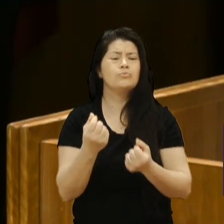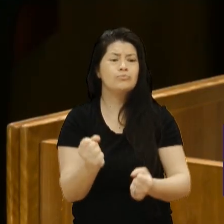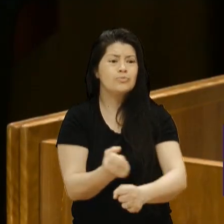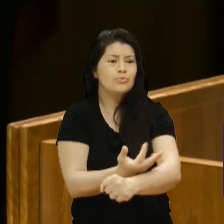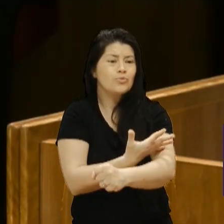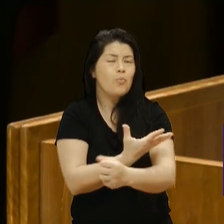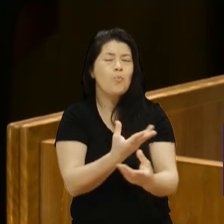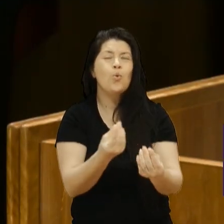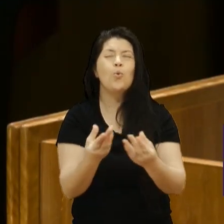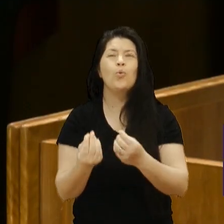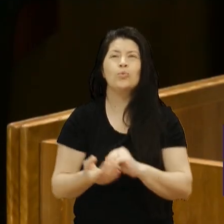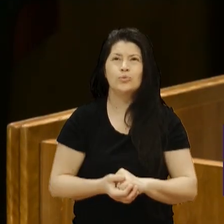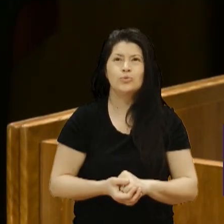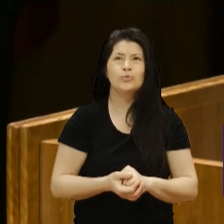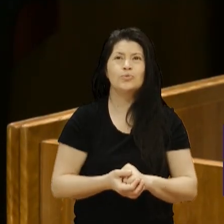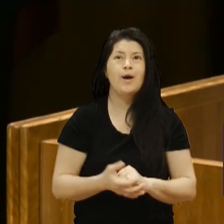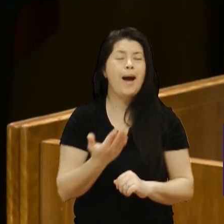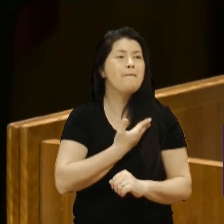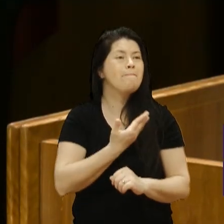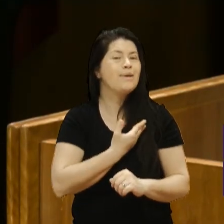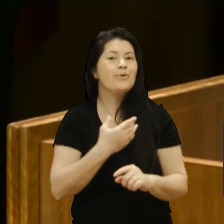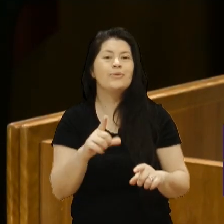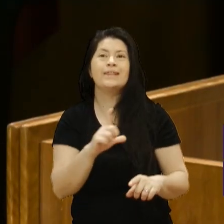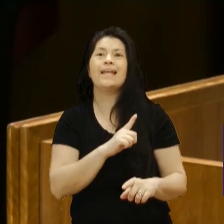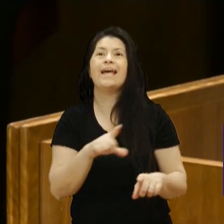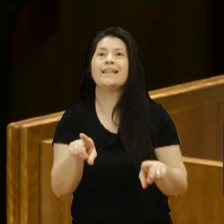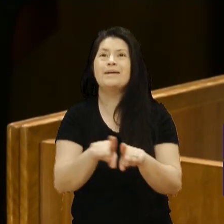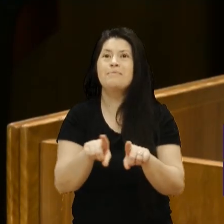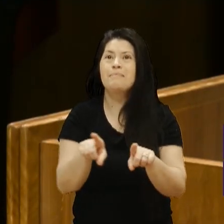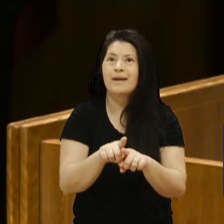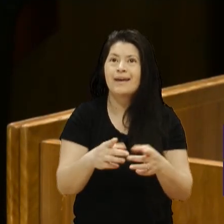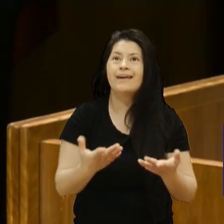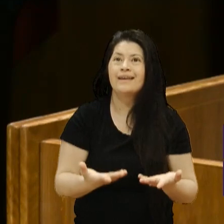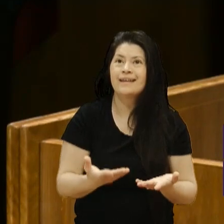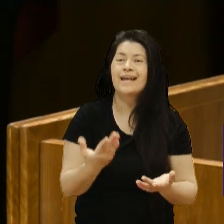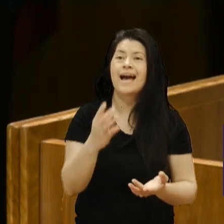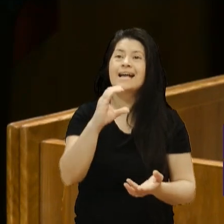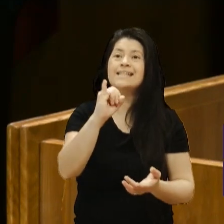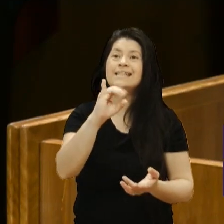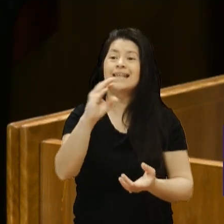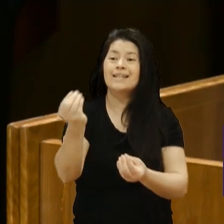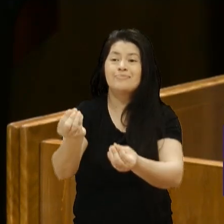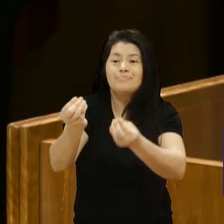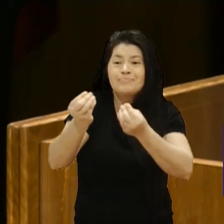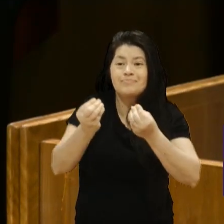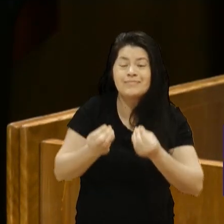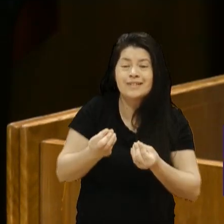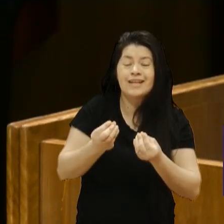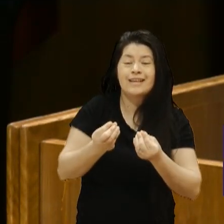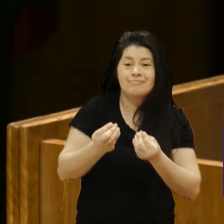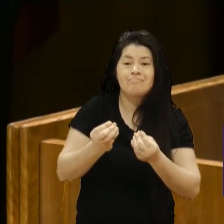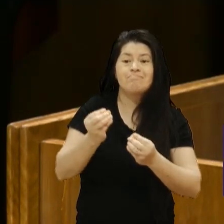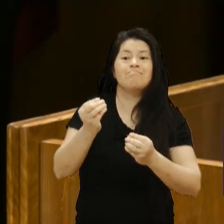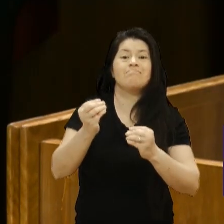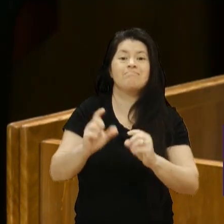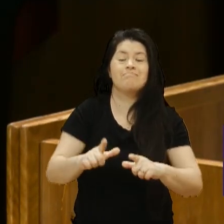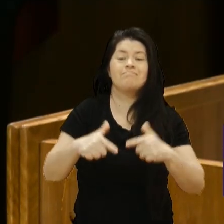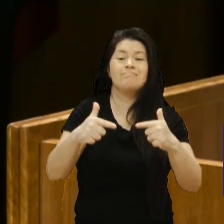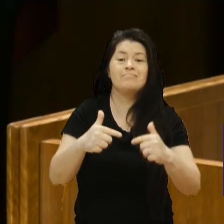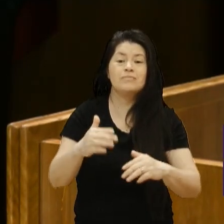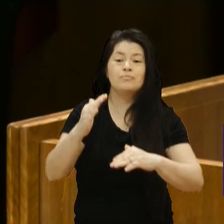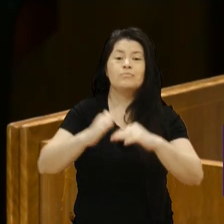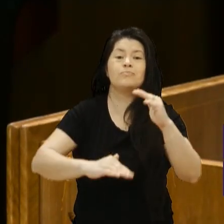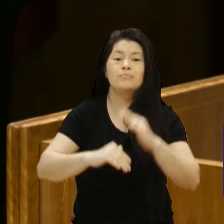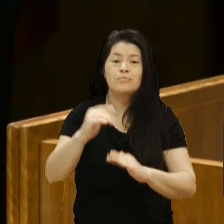emociona bastante, né? Um amigo que eu tenho, que a SIC me deu, e que tem atuado tão fortemente junto